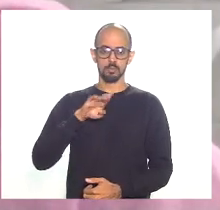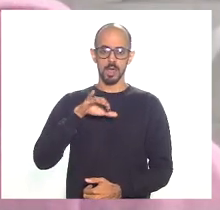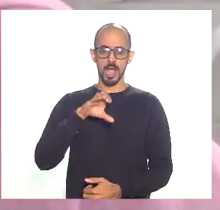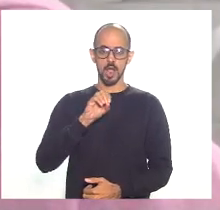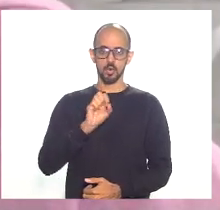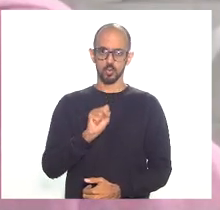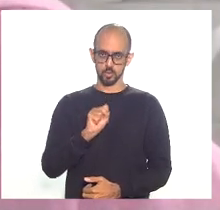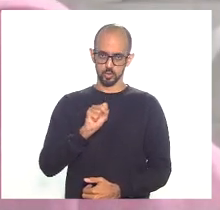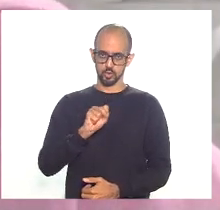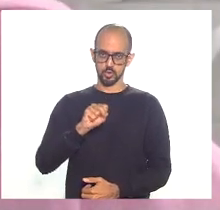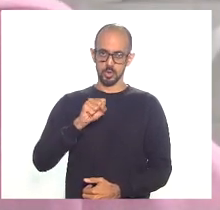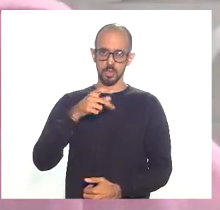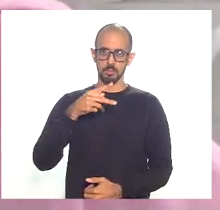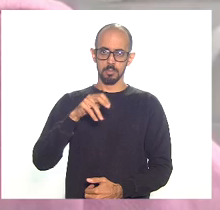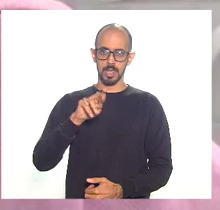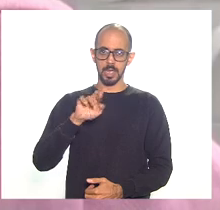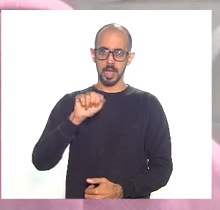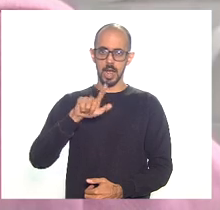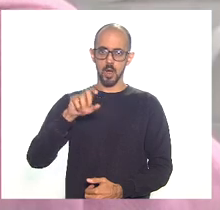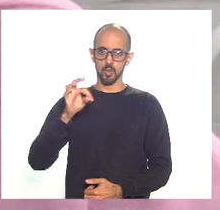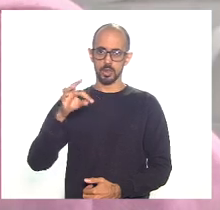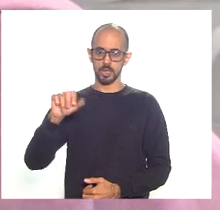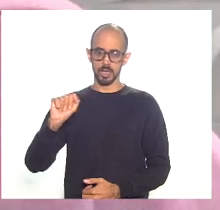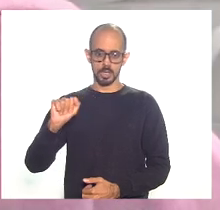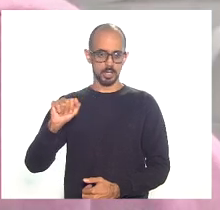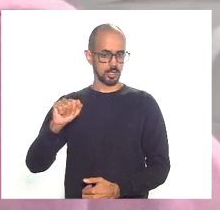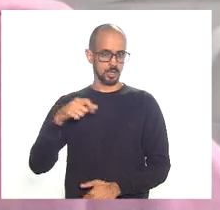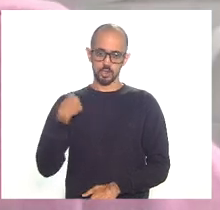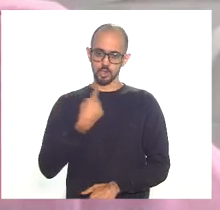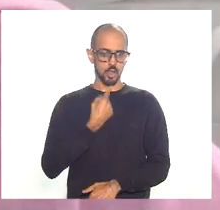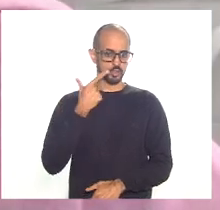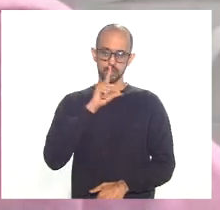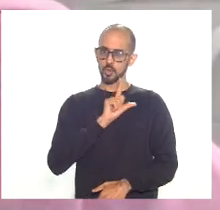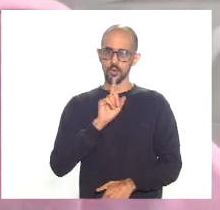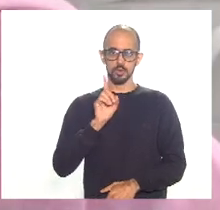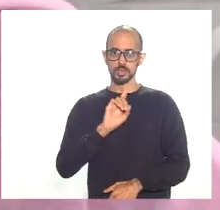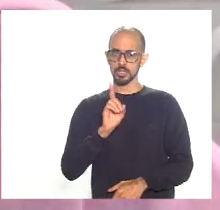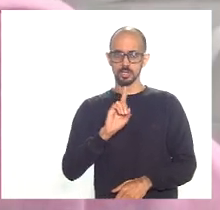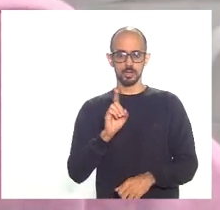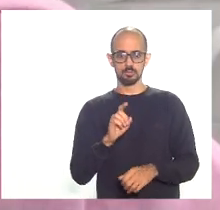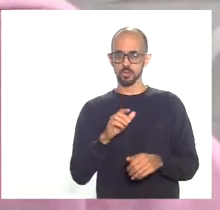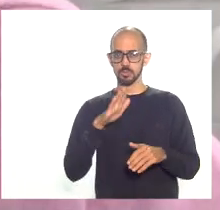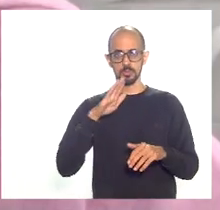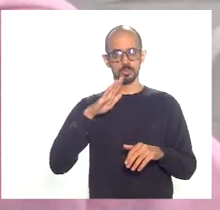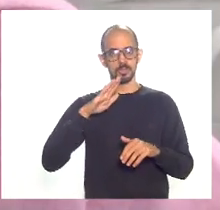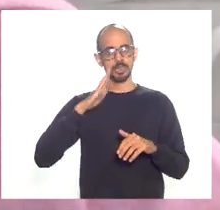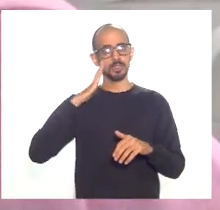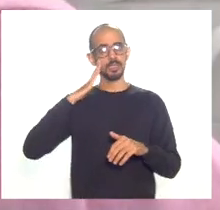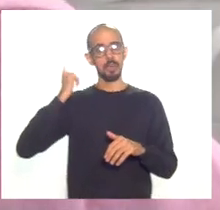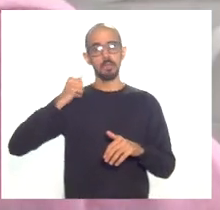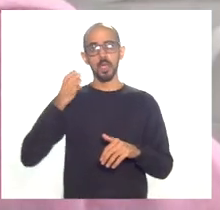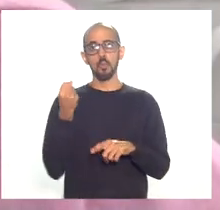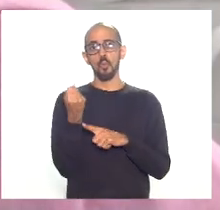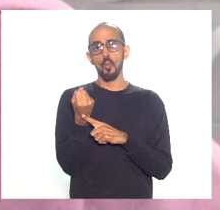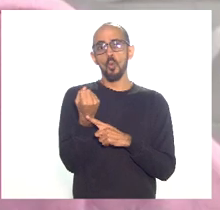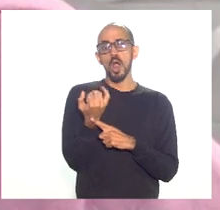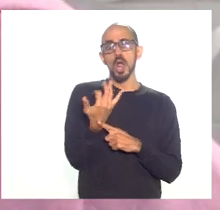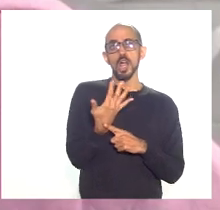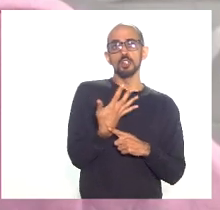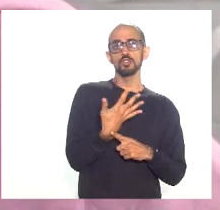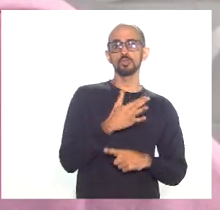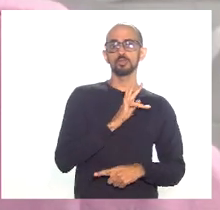Peralta. A gente já não consegue mais contar o número de policiais civis que